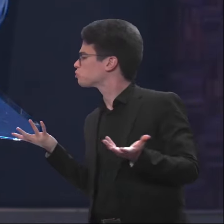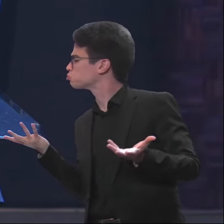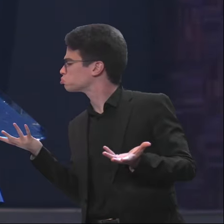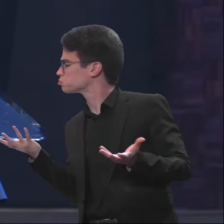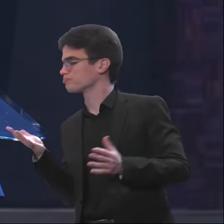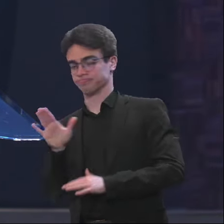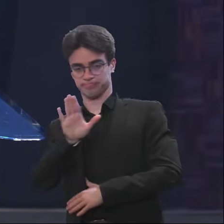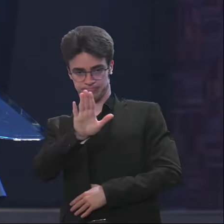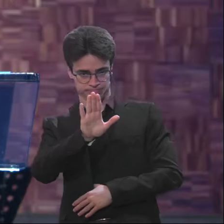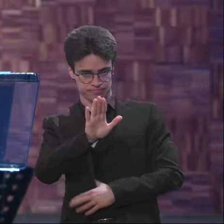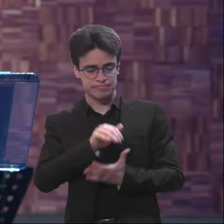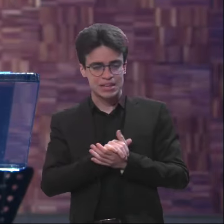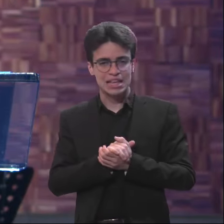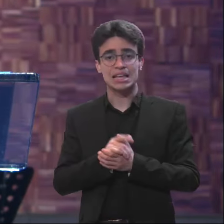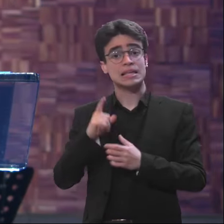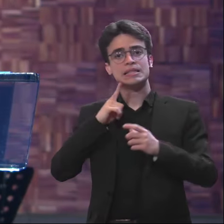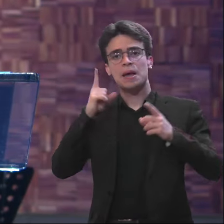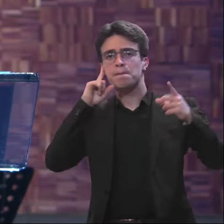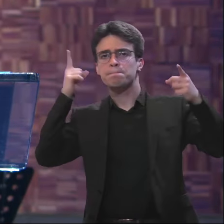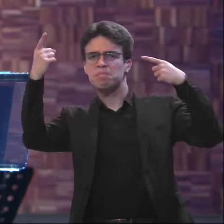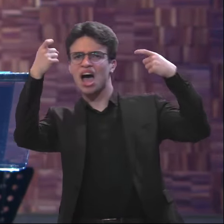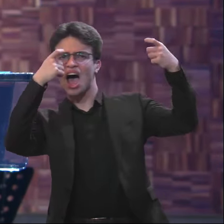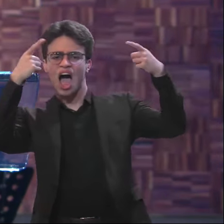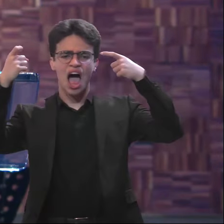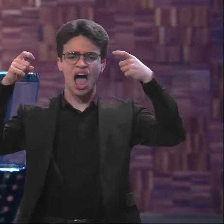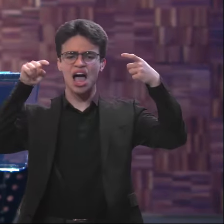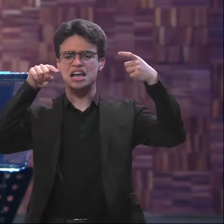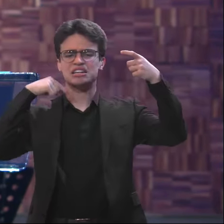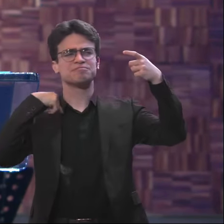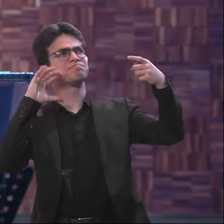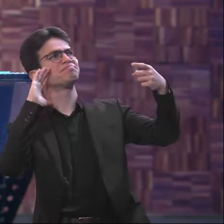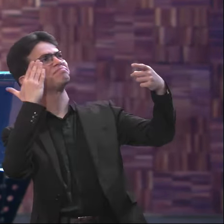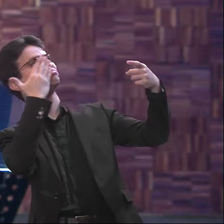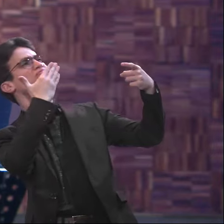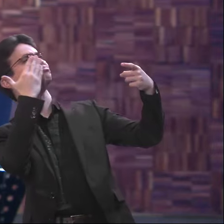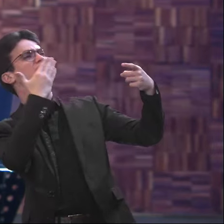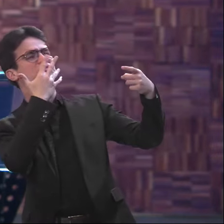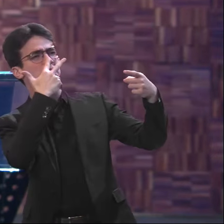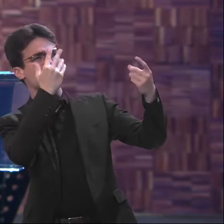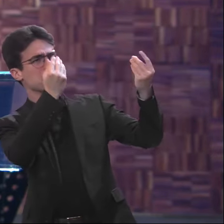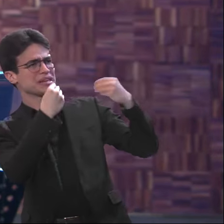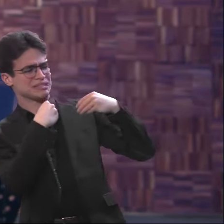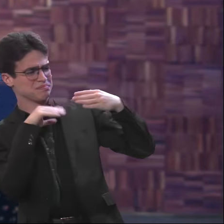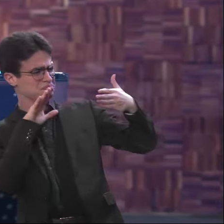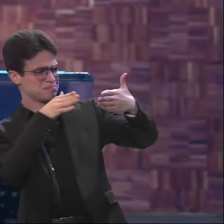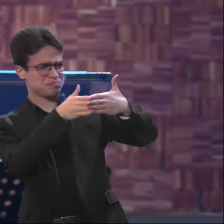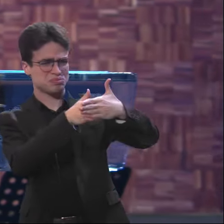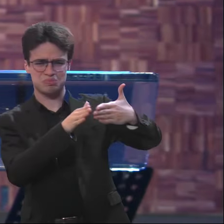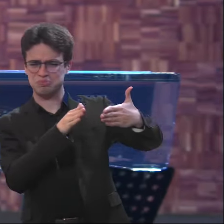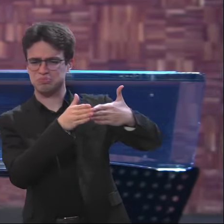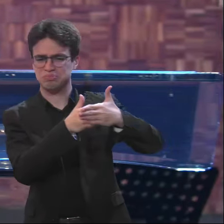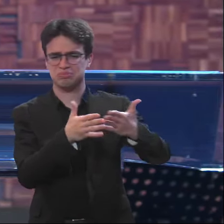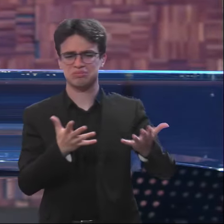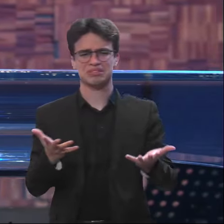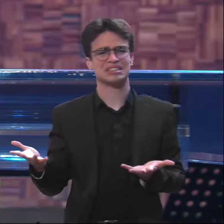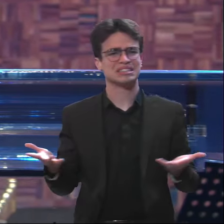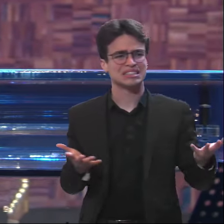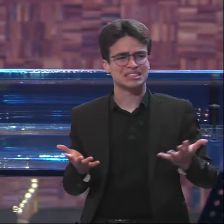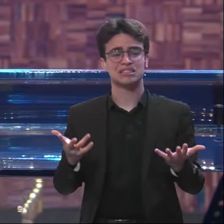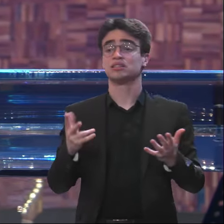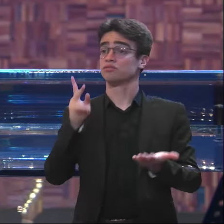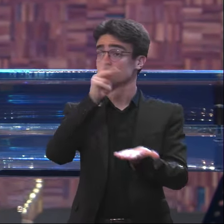Existem batalhas invisíveis que me impedem de alcançar os meus objetivos? A guerra espiritual interfere